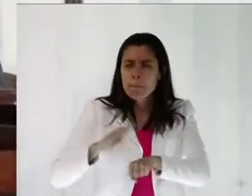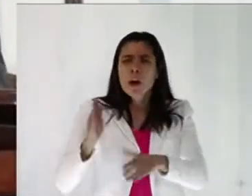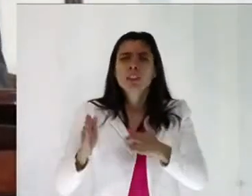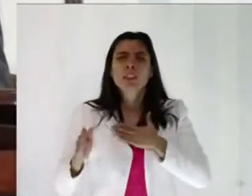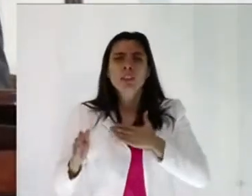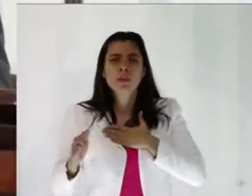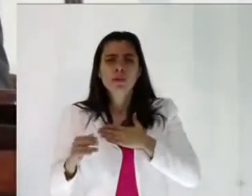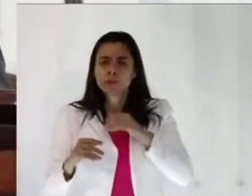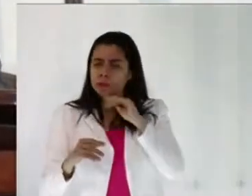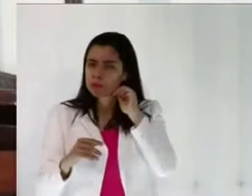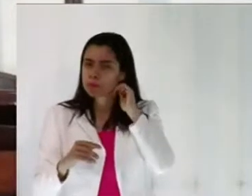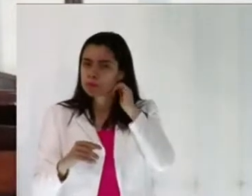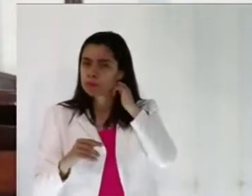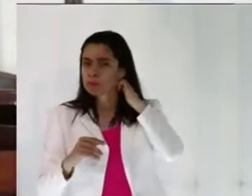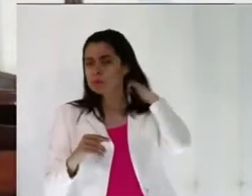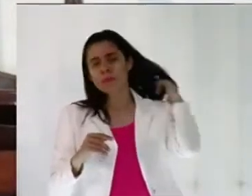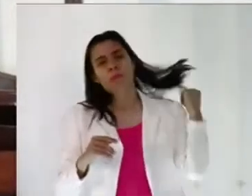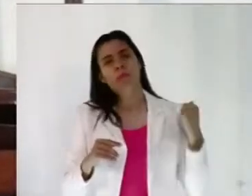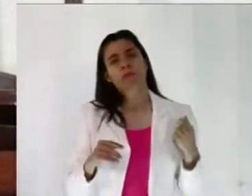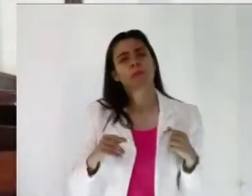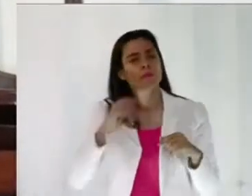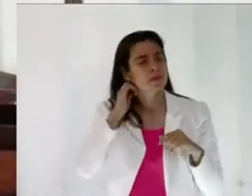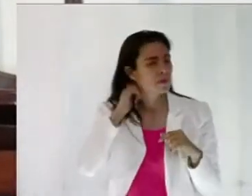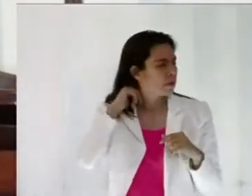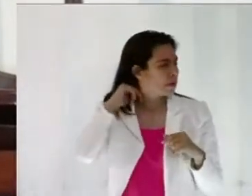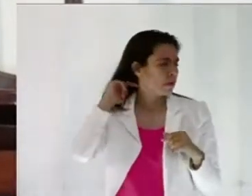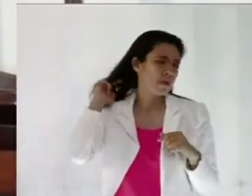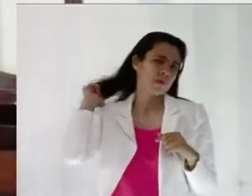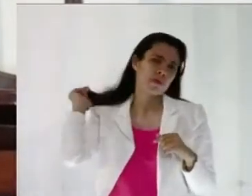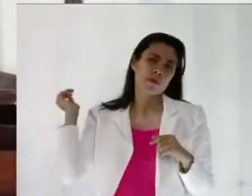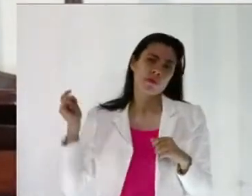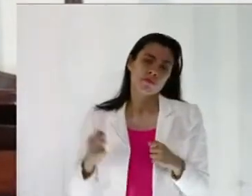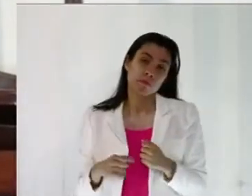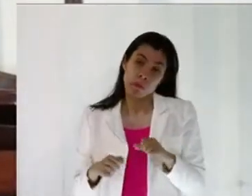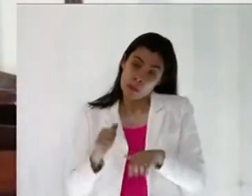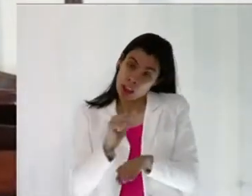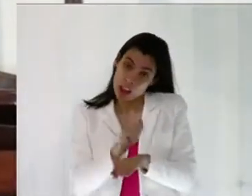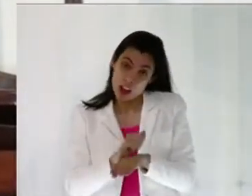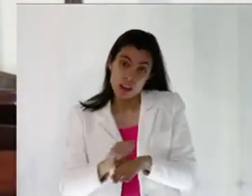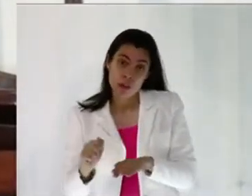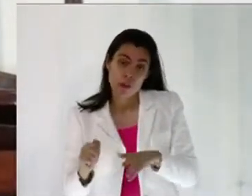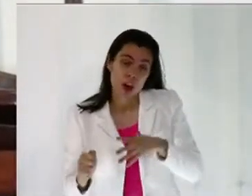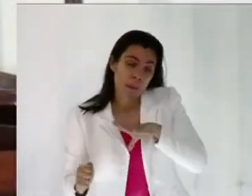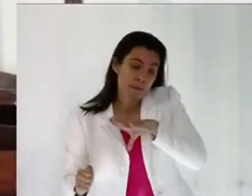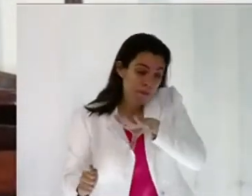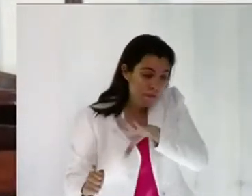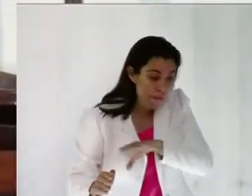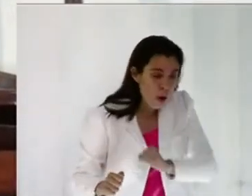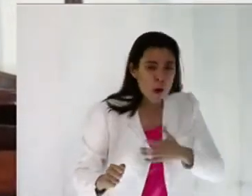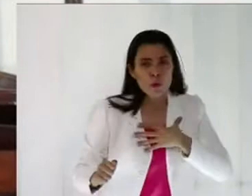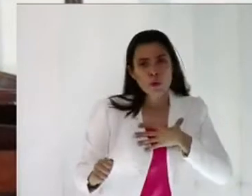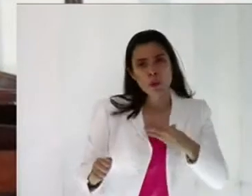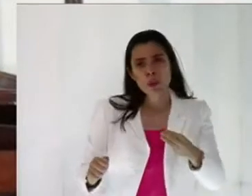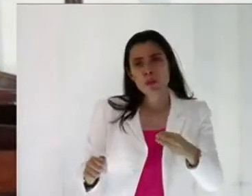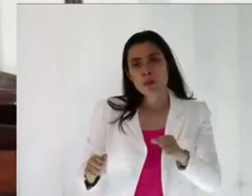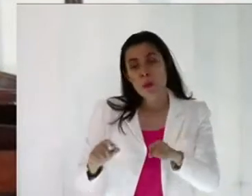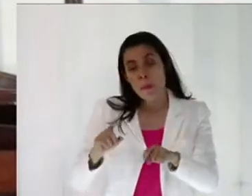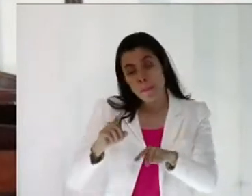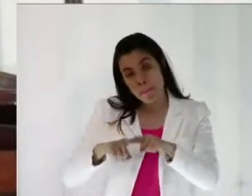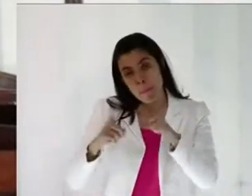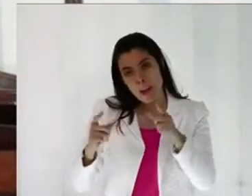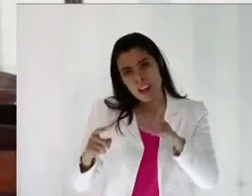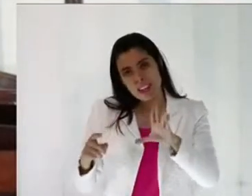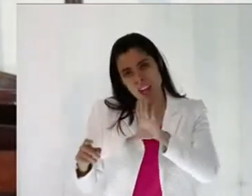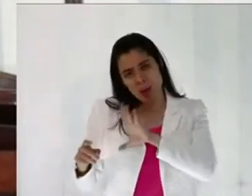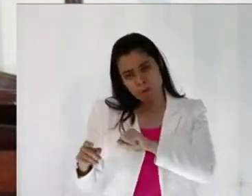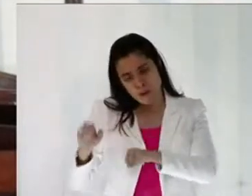grande, mas o amor de Abraão ao Senhor dos exércitos era muito maior. Ele amava a Deus sobre todas as